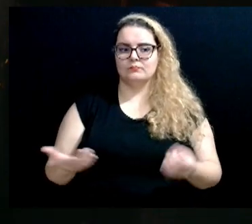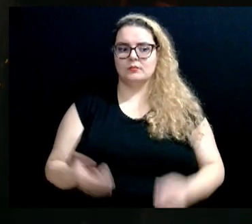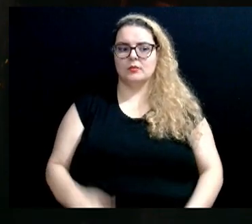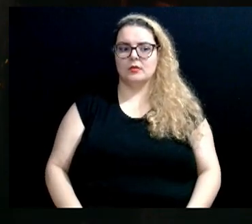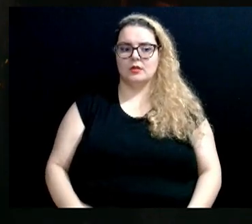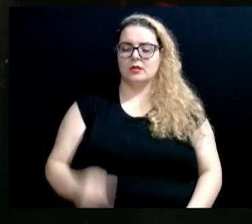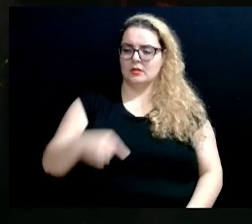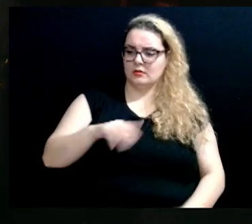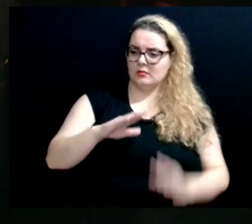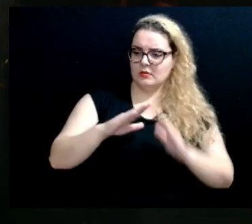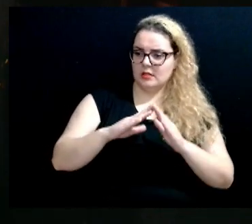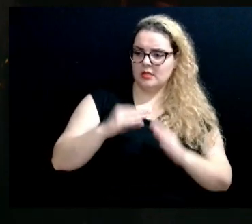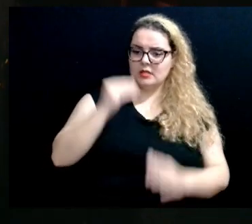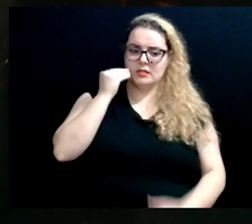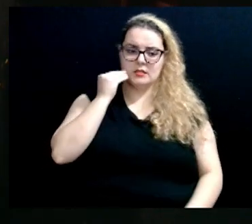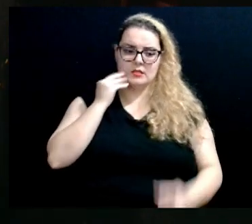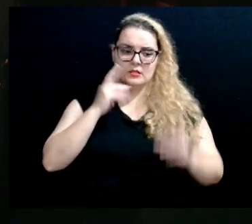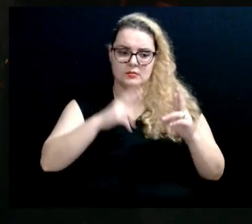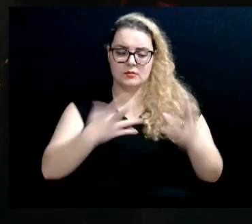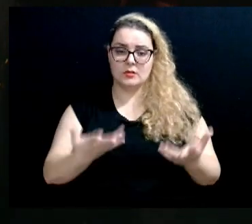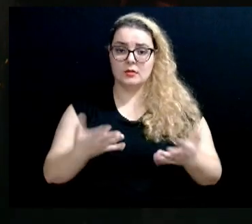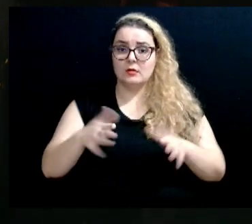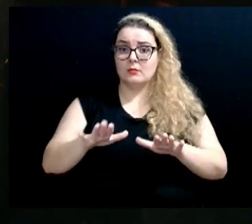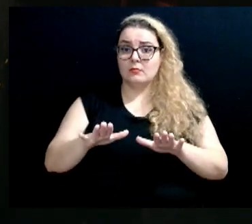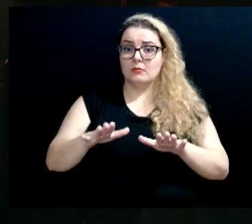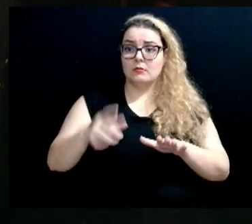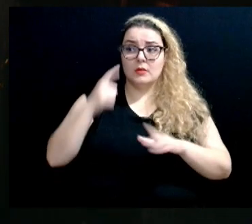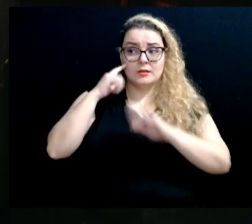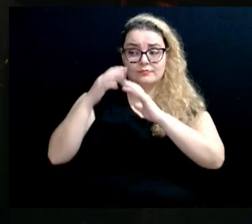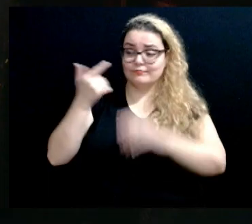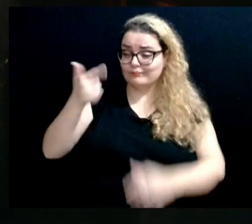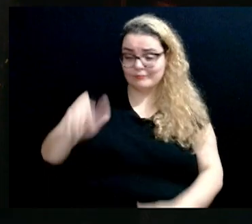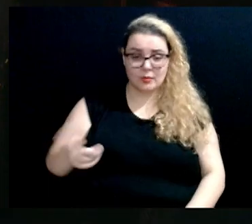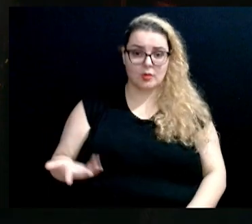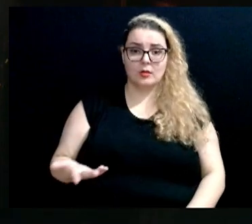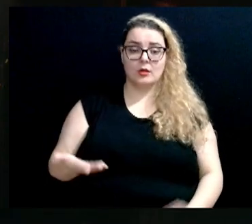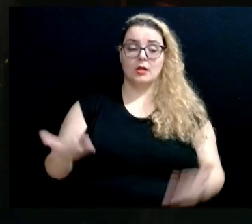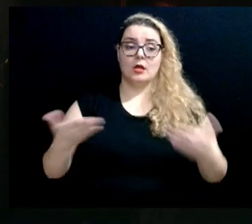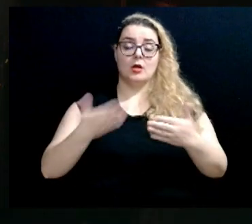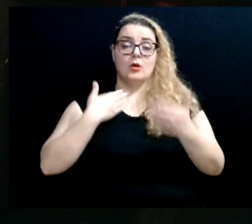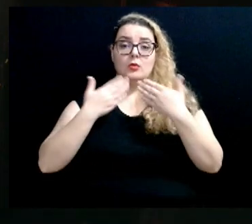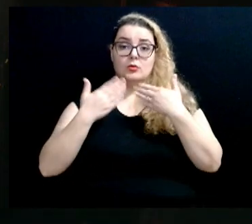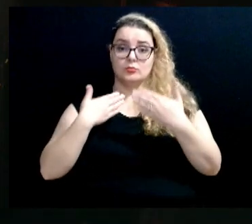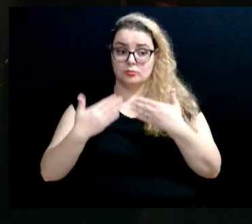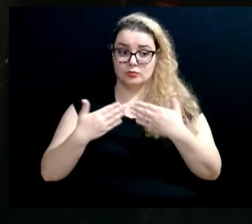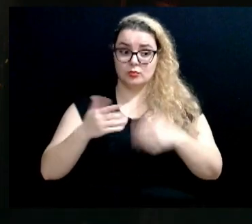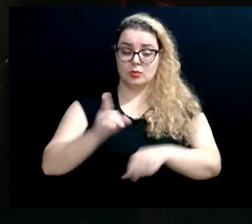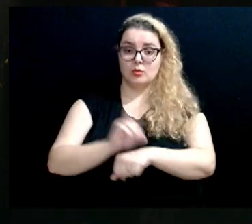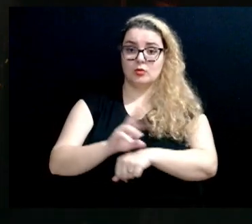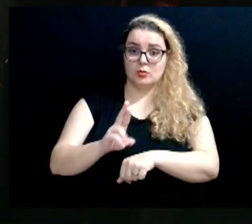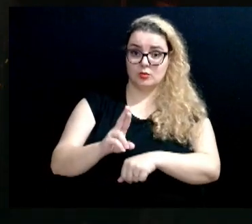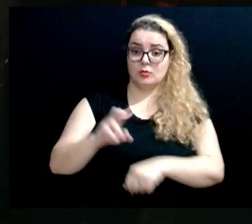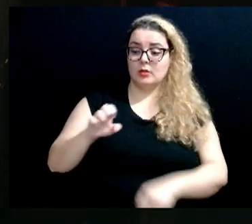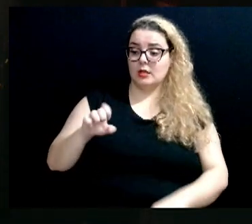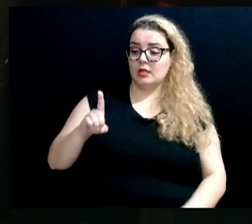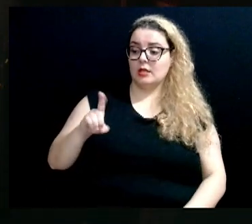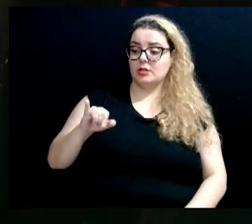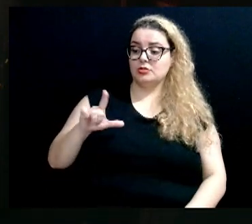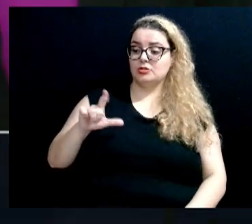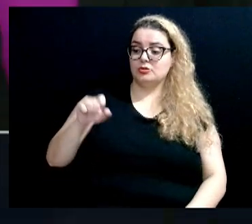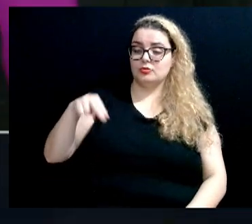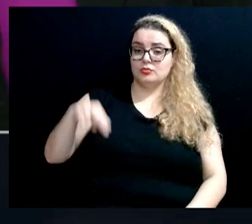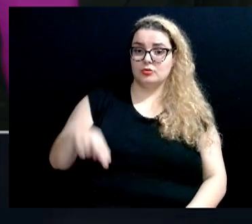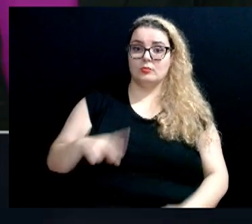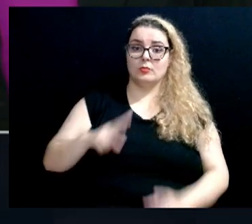tentar descansar, mas a sua cabeça não para. Então agora a gente conversa com o doutor Edilson, porque do ponto de vista médico,